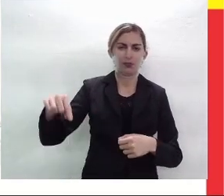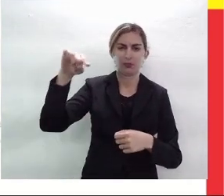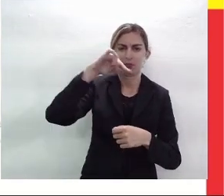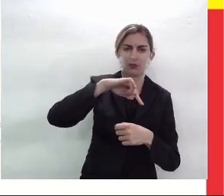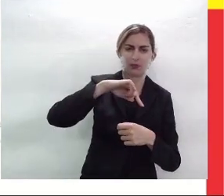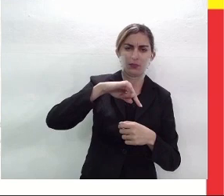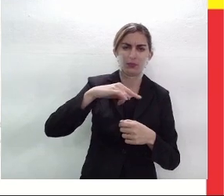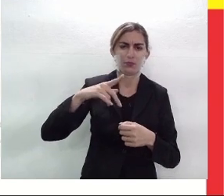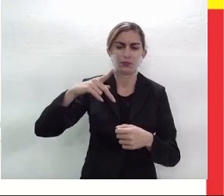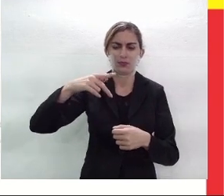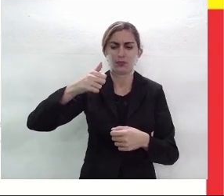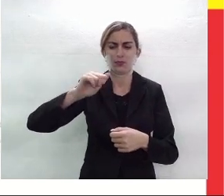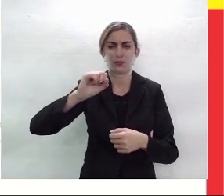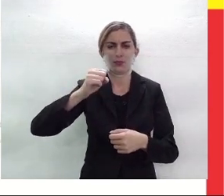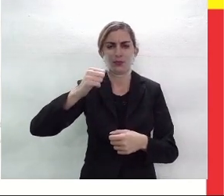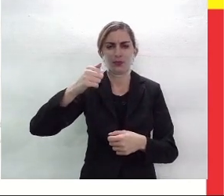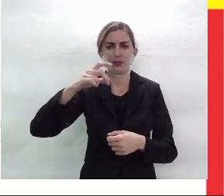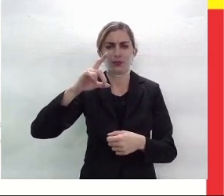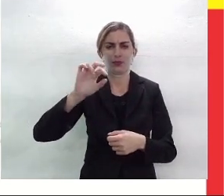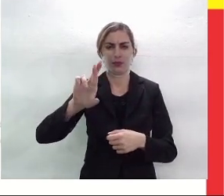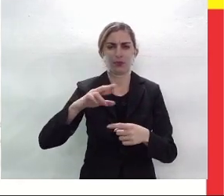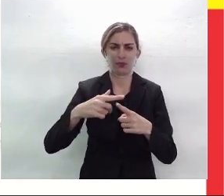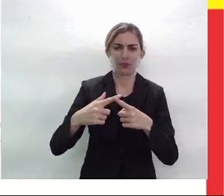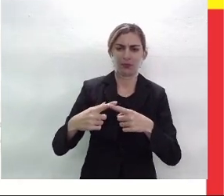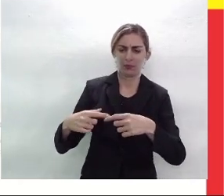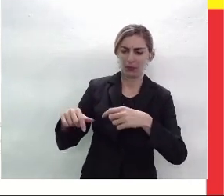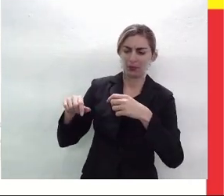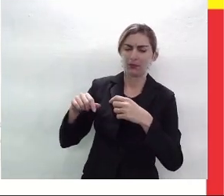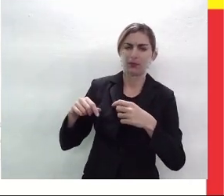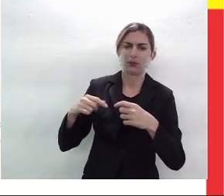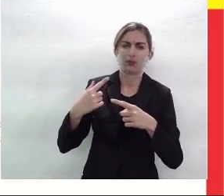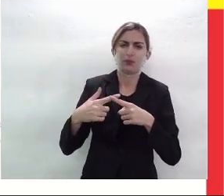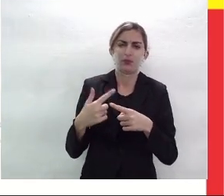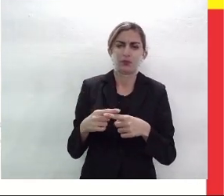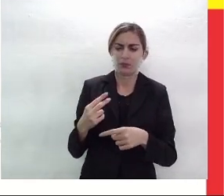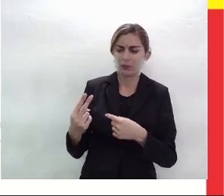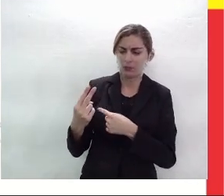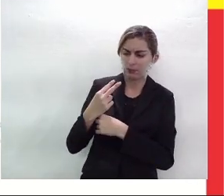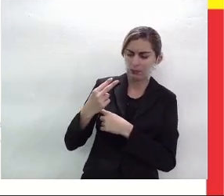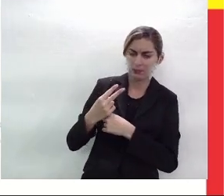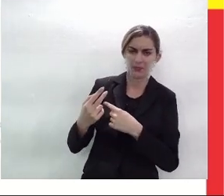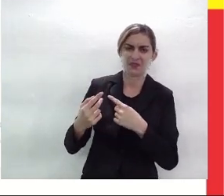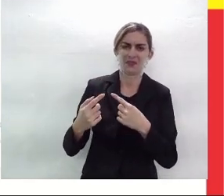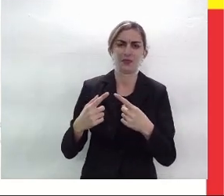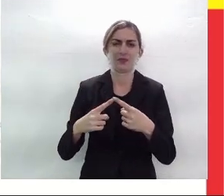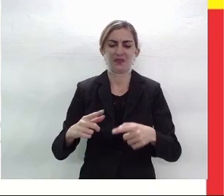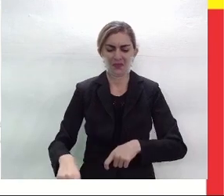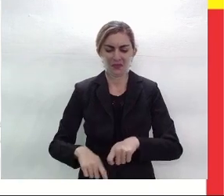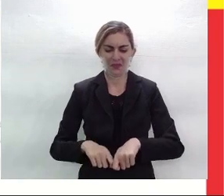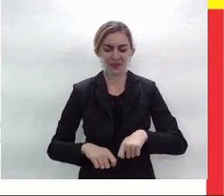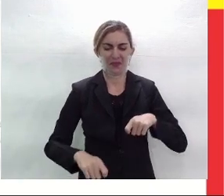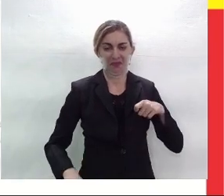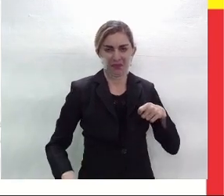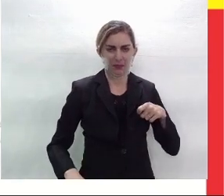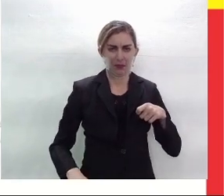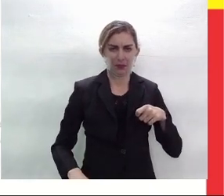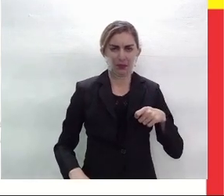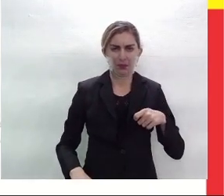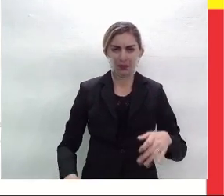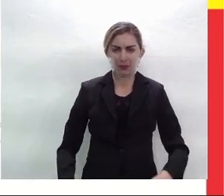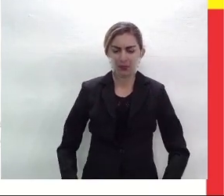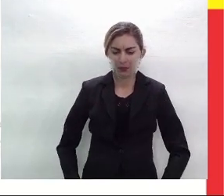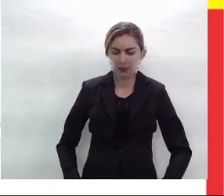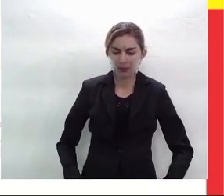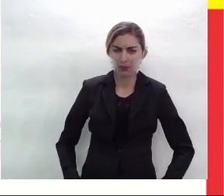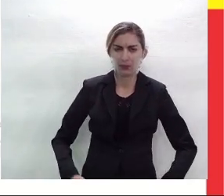está em cima está fazendo o papel de passador. Por que guardeira, né? Por que guarda? Então, a guarda no jiu-jitsu são justamente